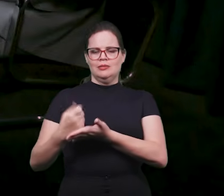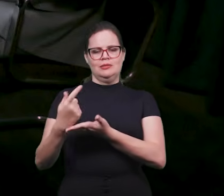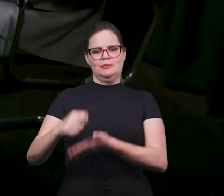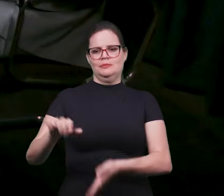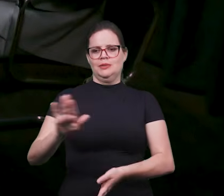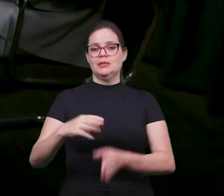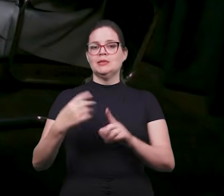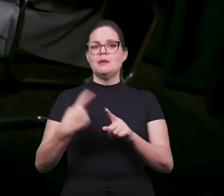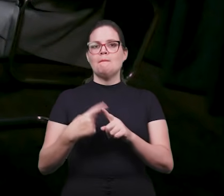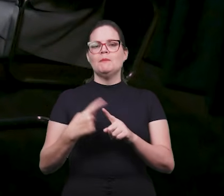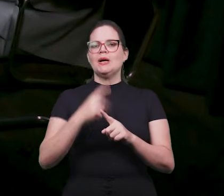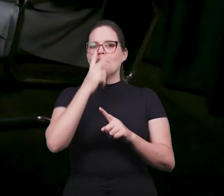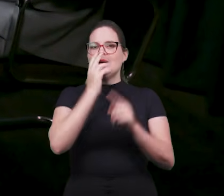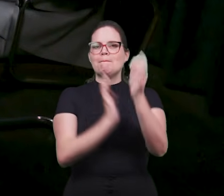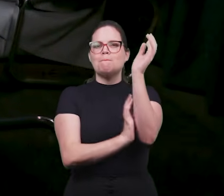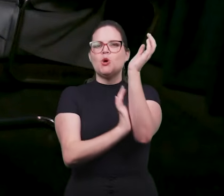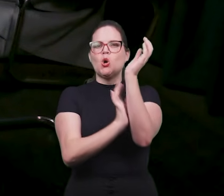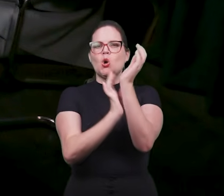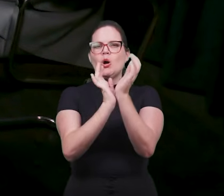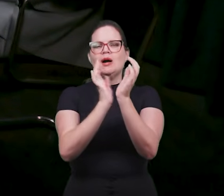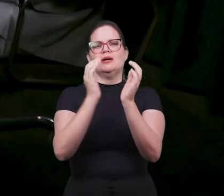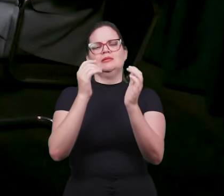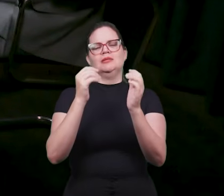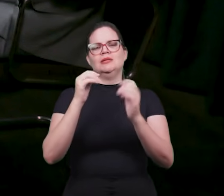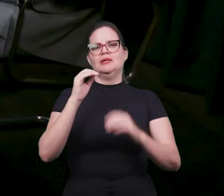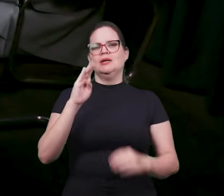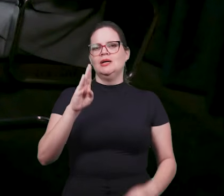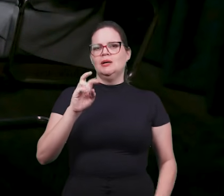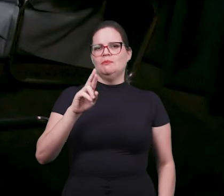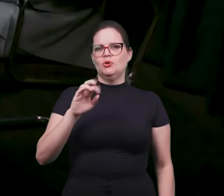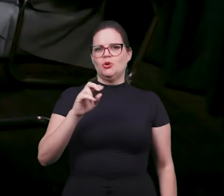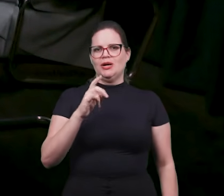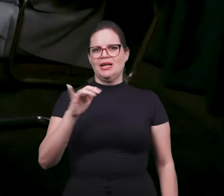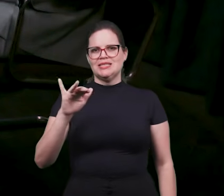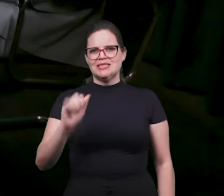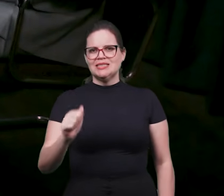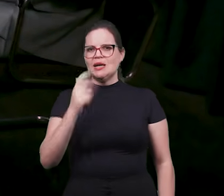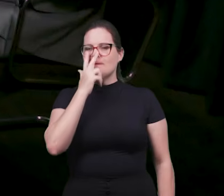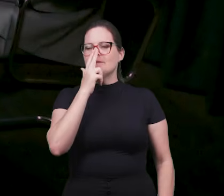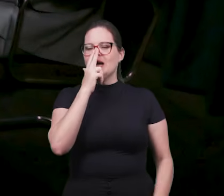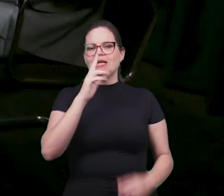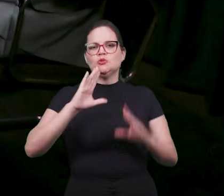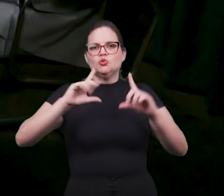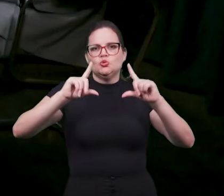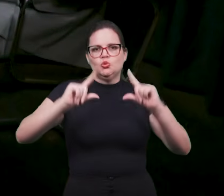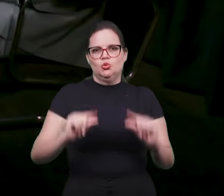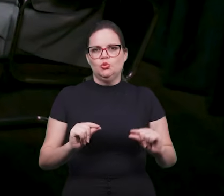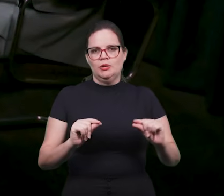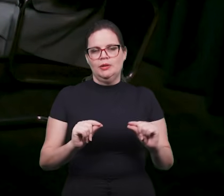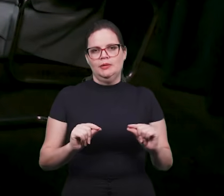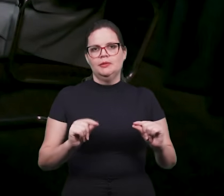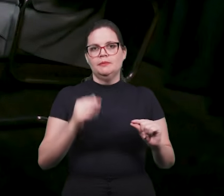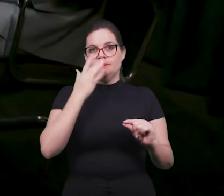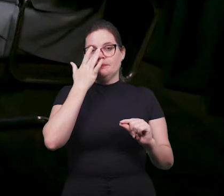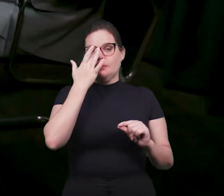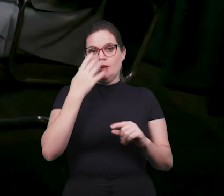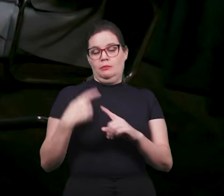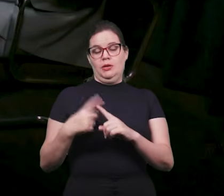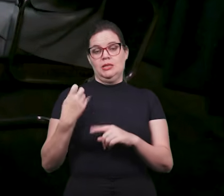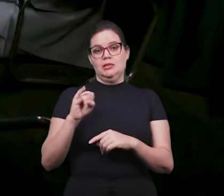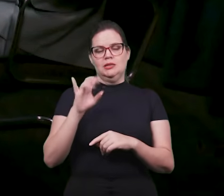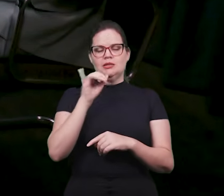é desburocratizar a atividade empresarial do pequeno empresário, do microempreendedor. Você está vendendo